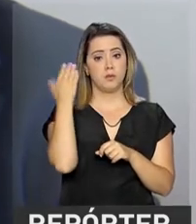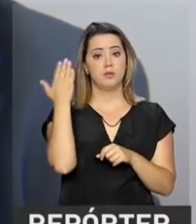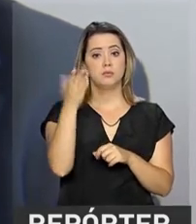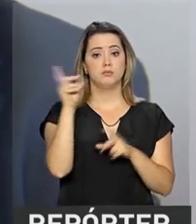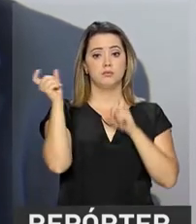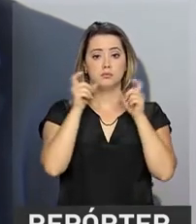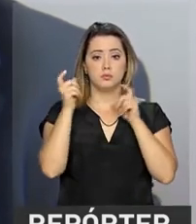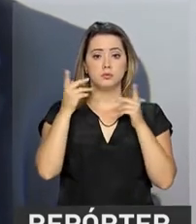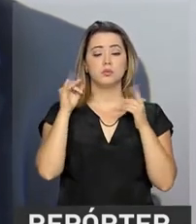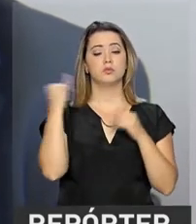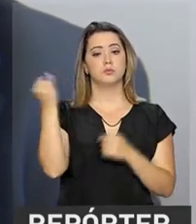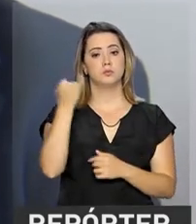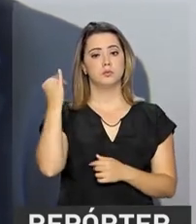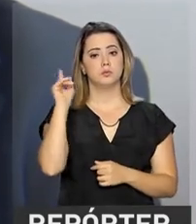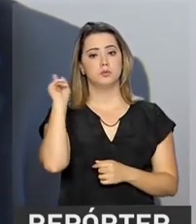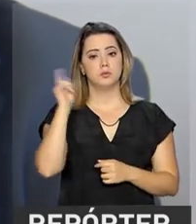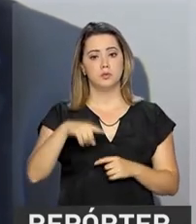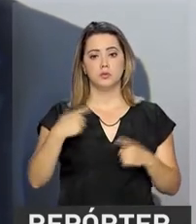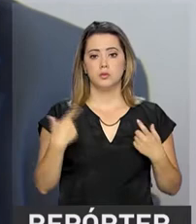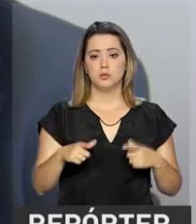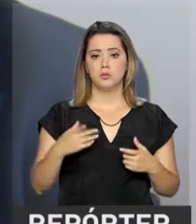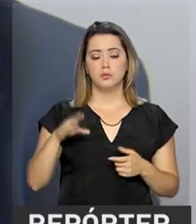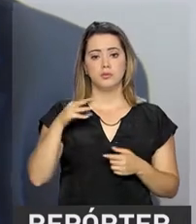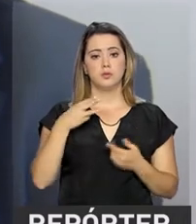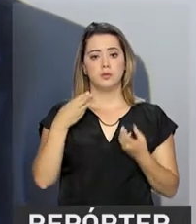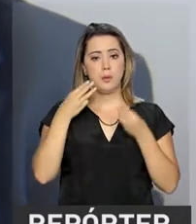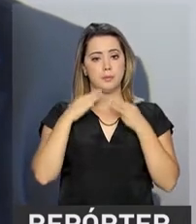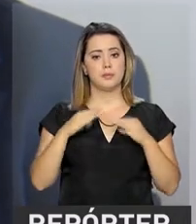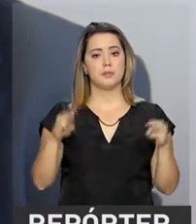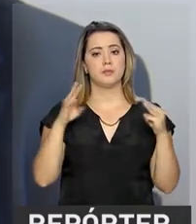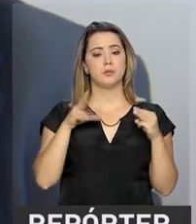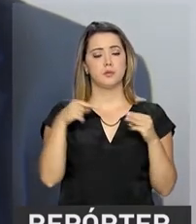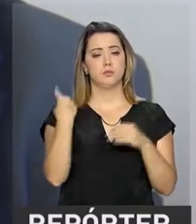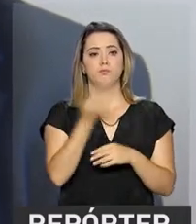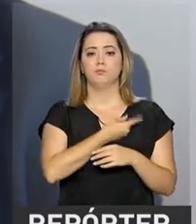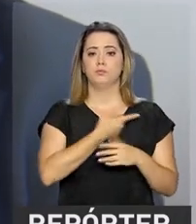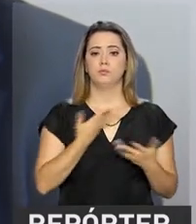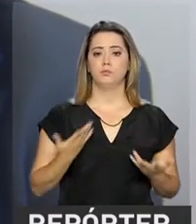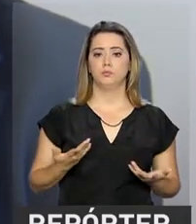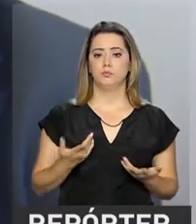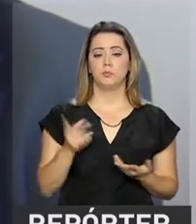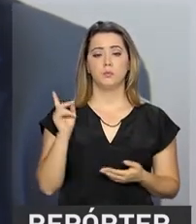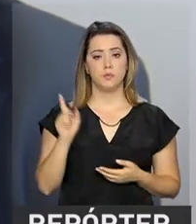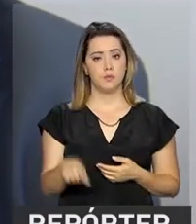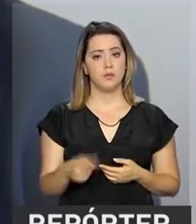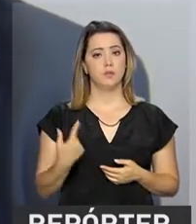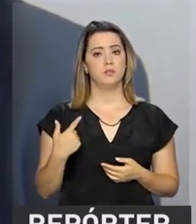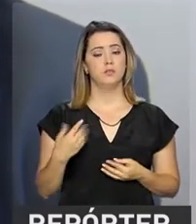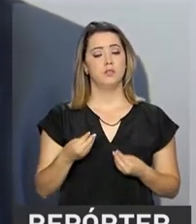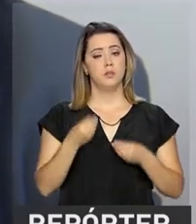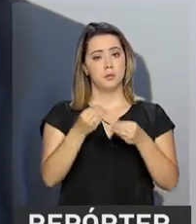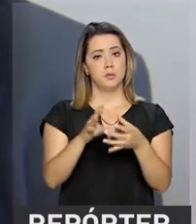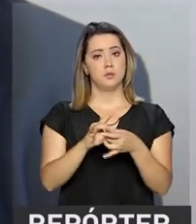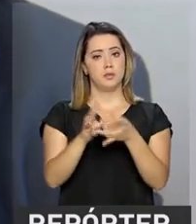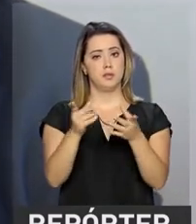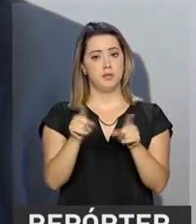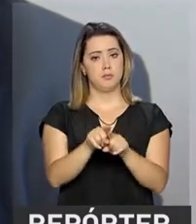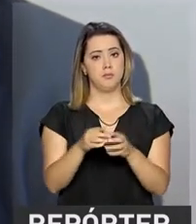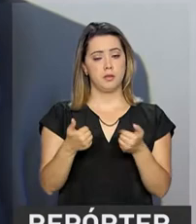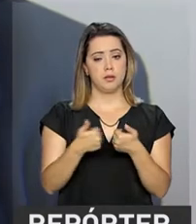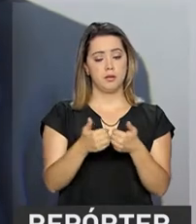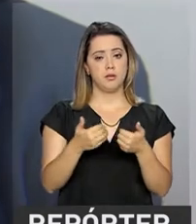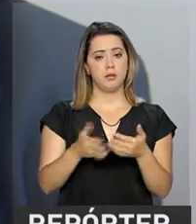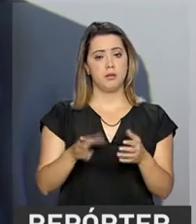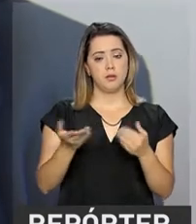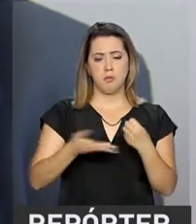atrativos enfim é uma missão de todos nós é viabilizar o escoamento de produto